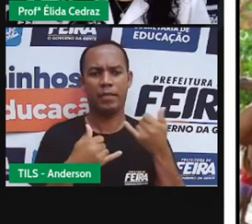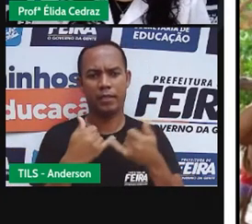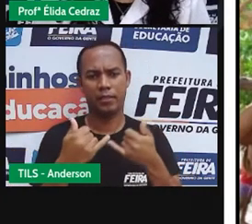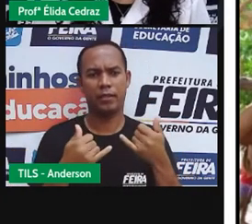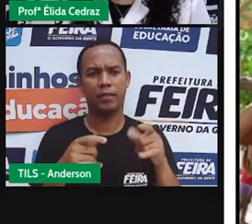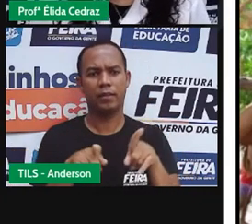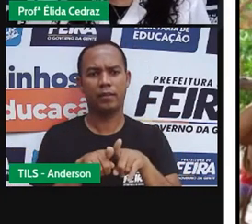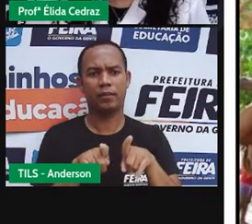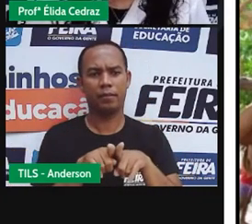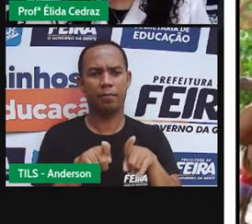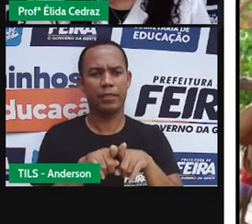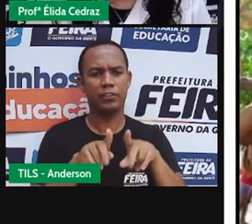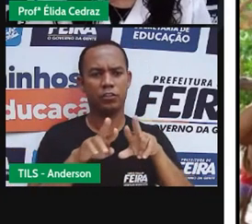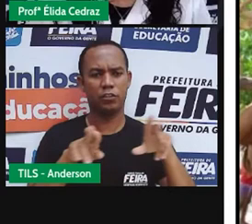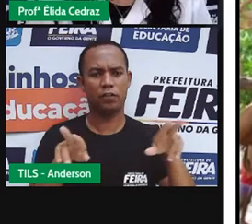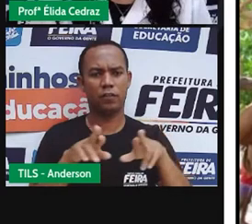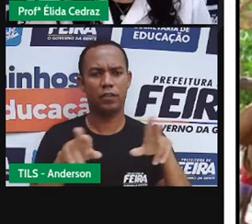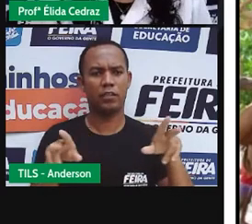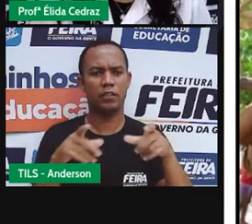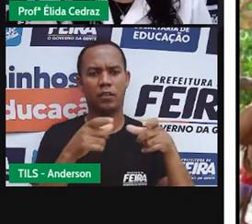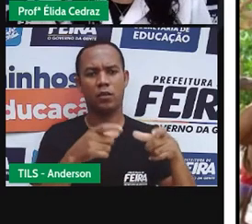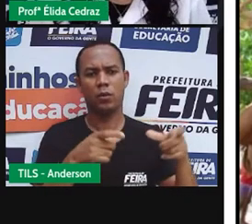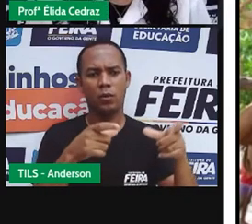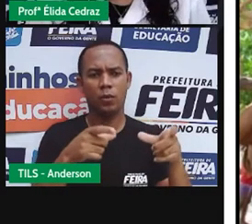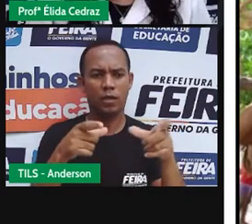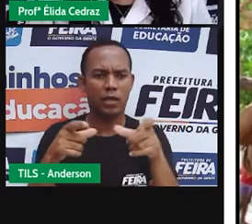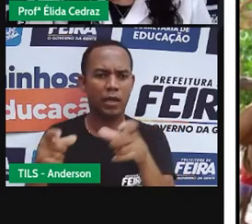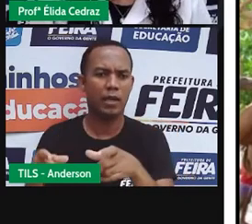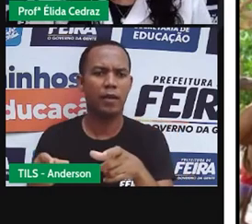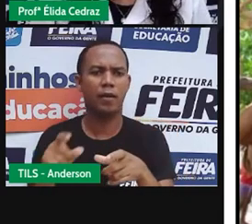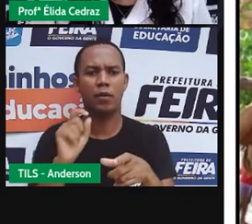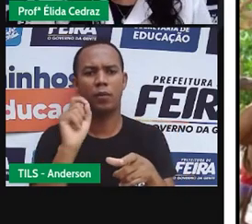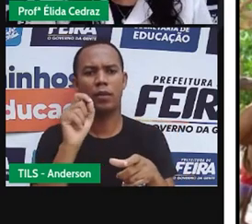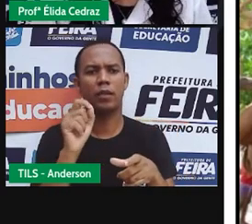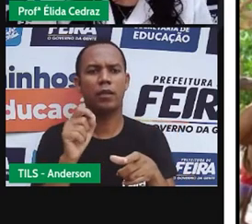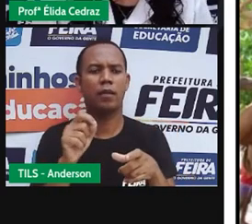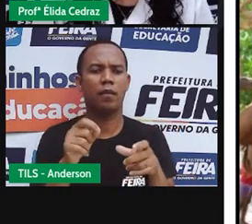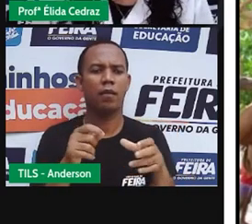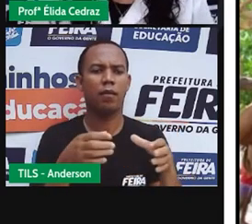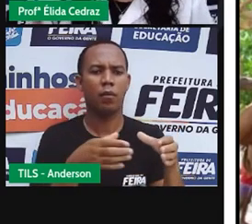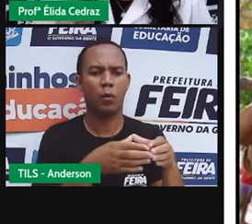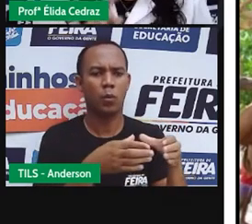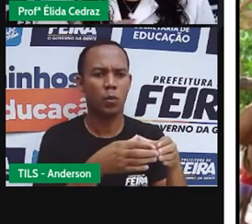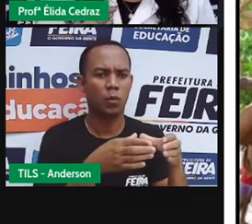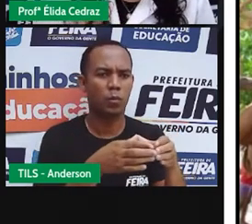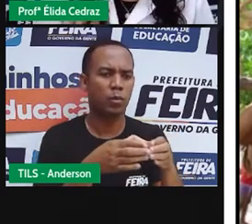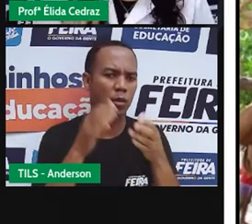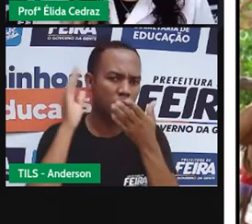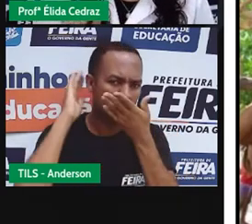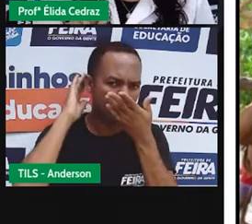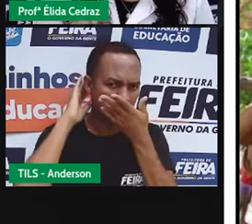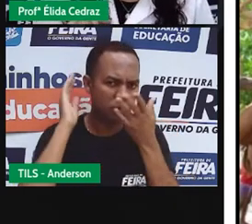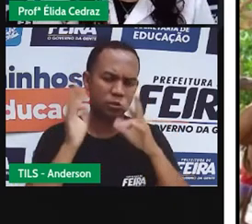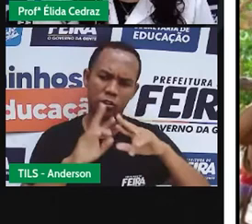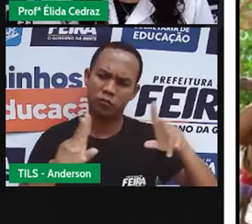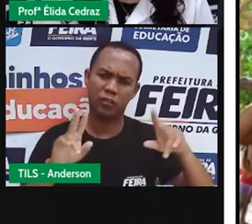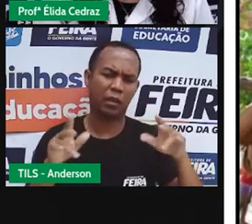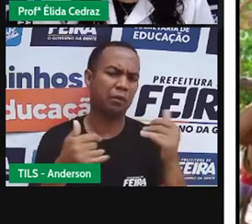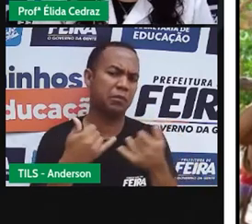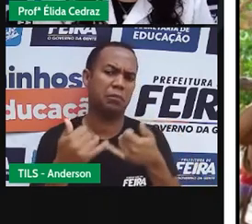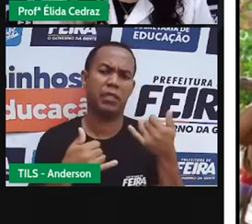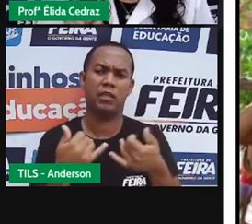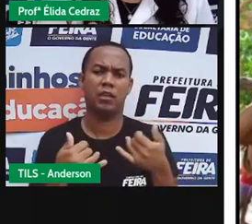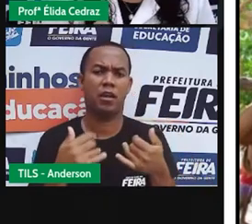brincadeiras também tem variações devido à região onde cada aldeia se encontra. Cada um tem um jeito diferente de